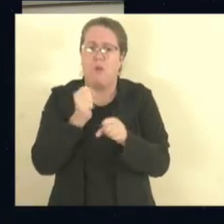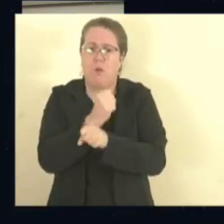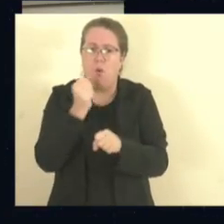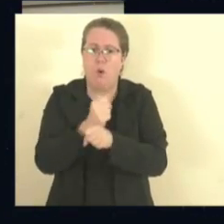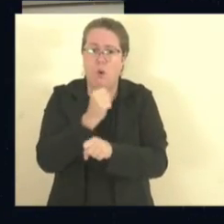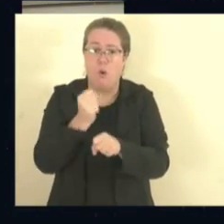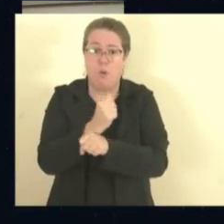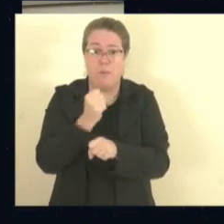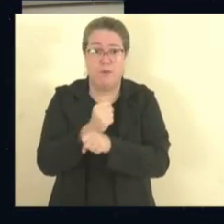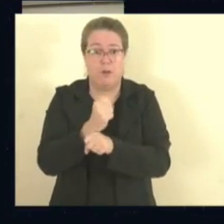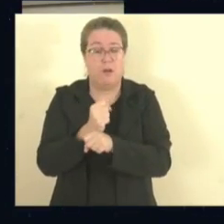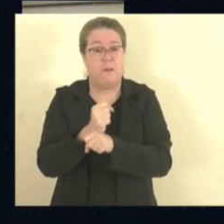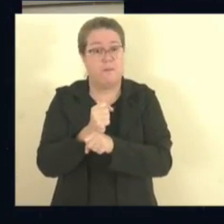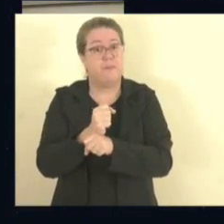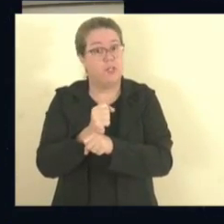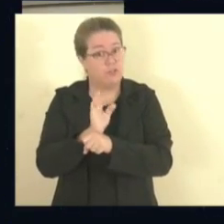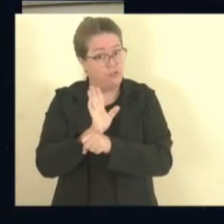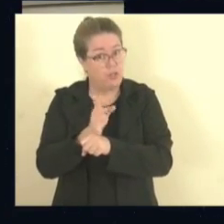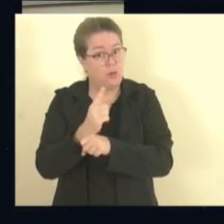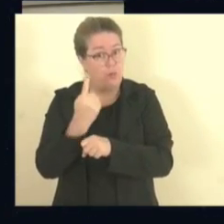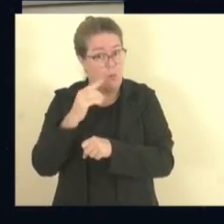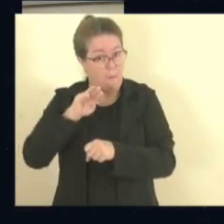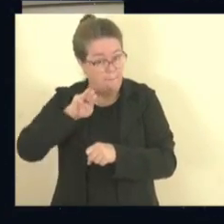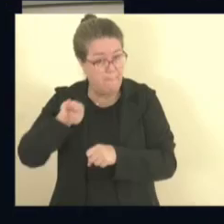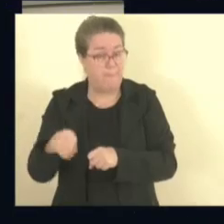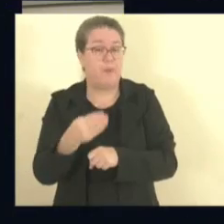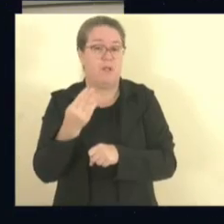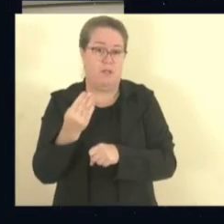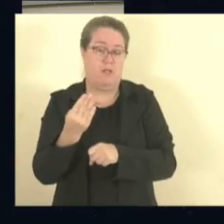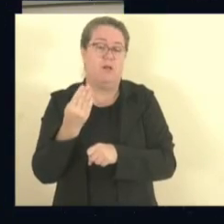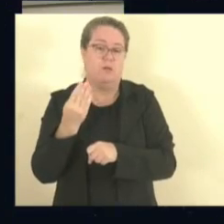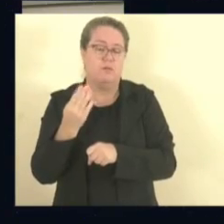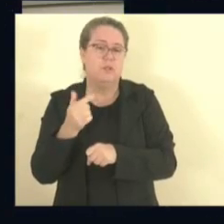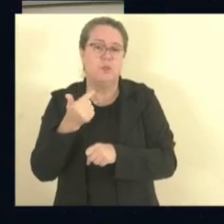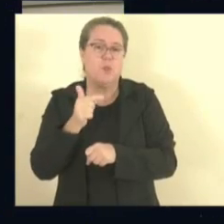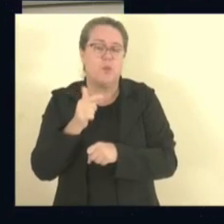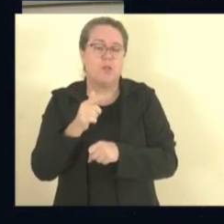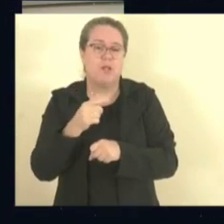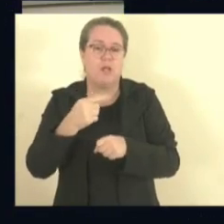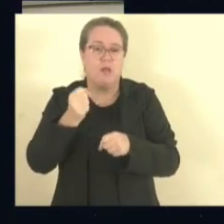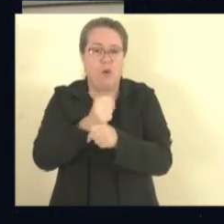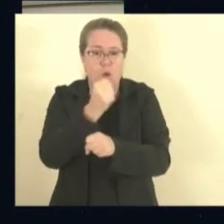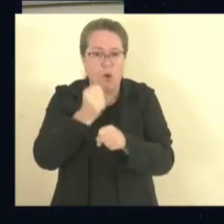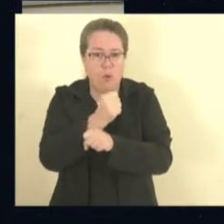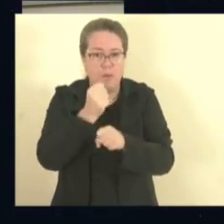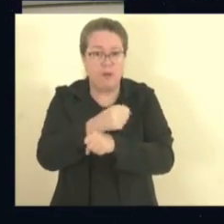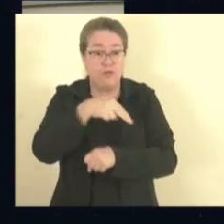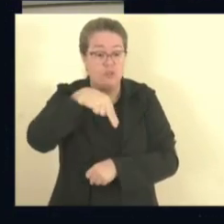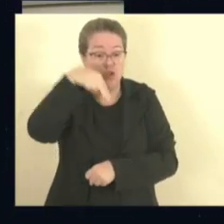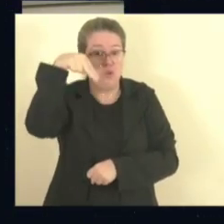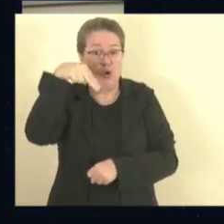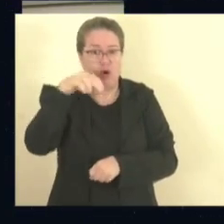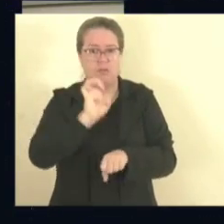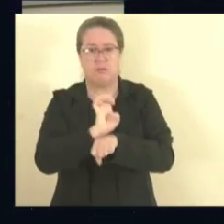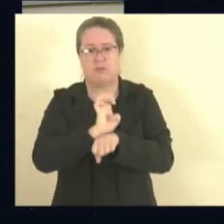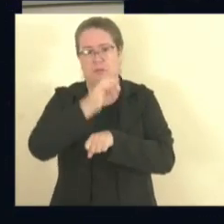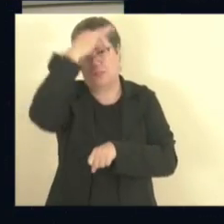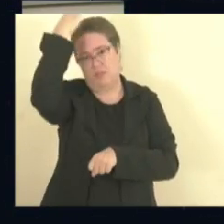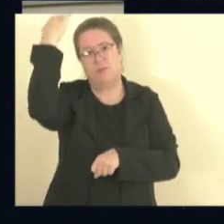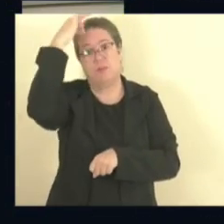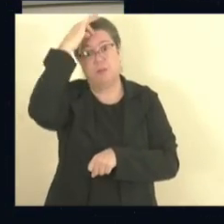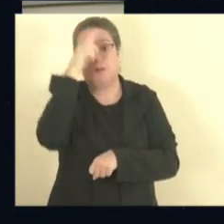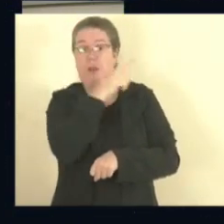com investimento de R$1 bilhão, nenhuma obra no norte do estado do Espírito Santo. Nós temos rodovias que também precisam